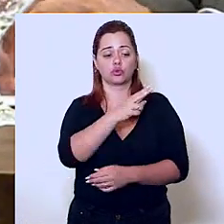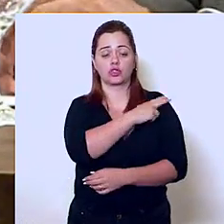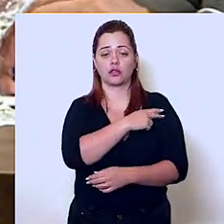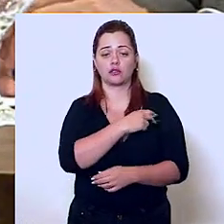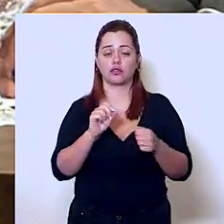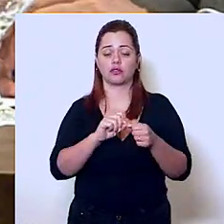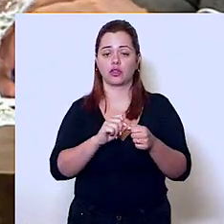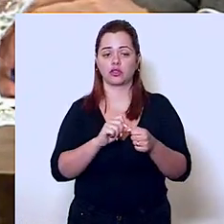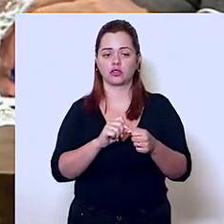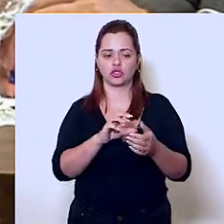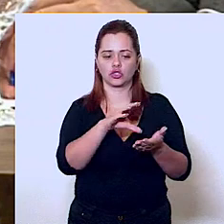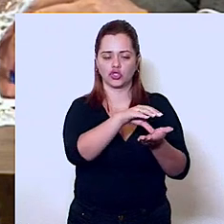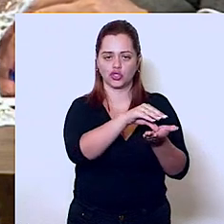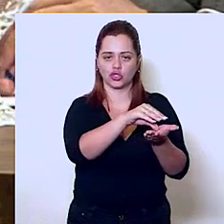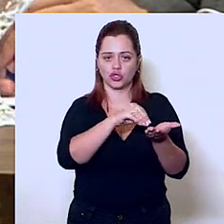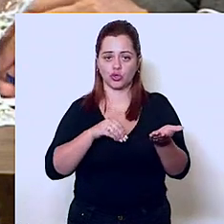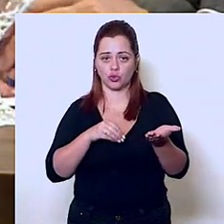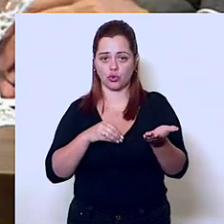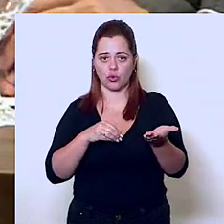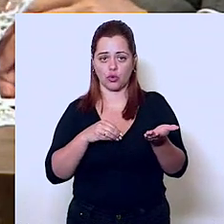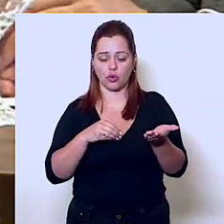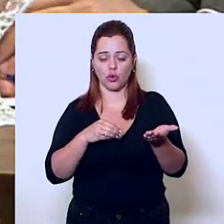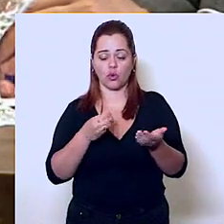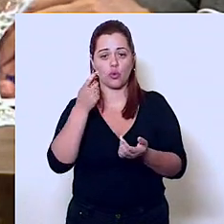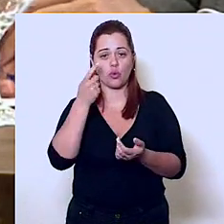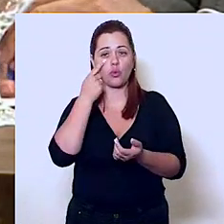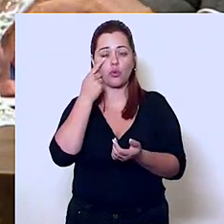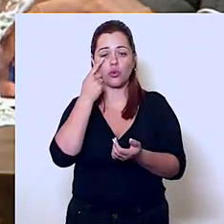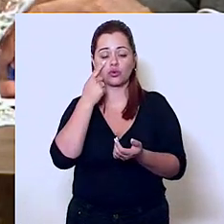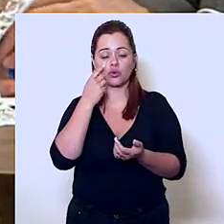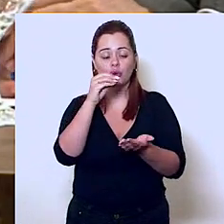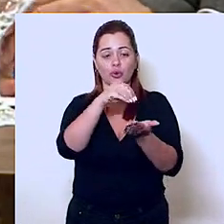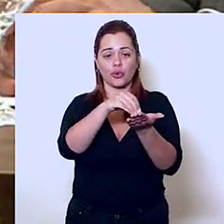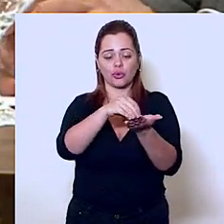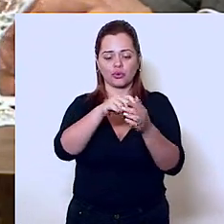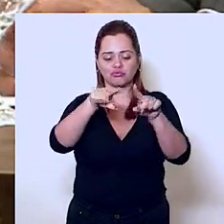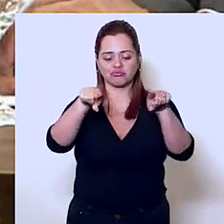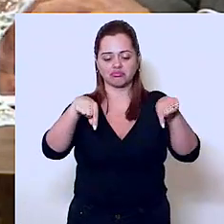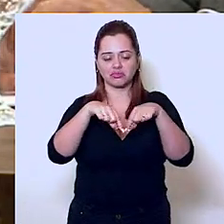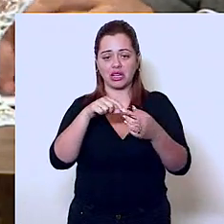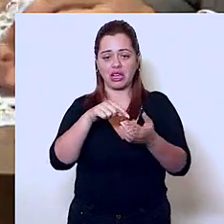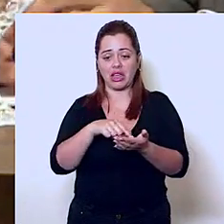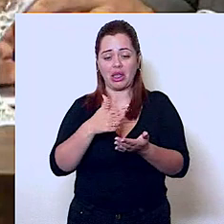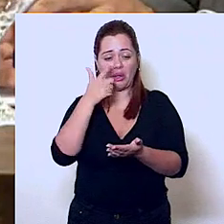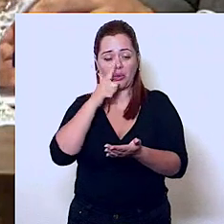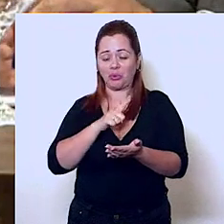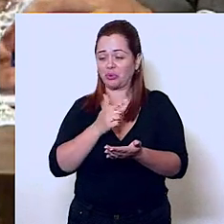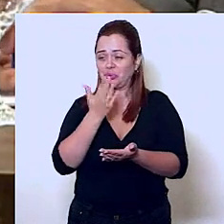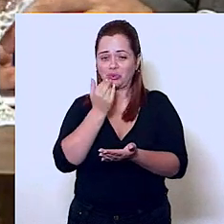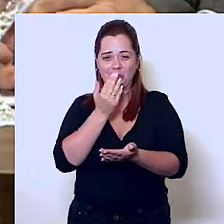olho do carneiro com a mão e botou no prato do Paulo Tarso. Eu não consegui mais almoçar só de ver aquela